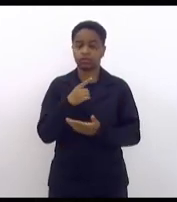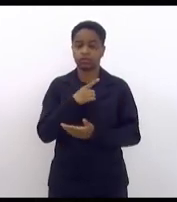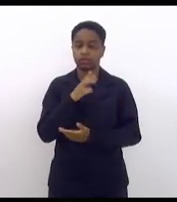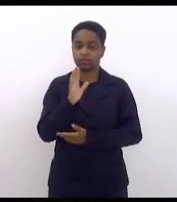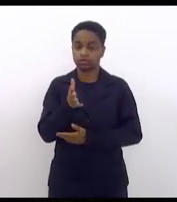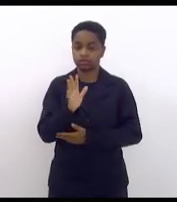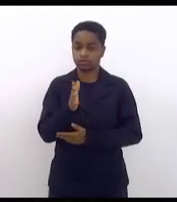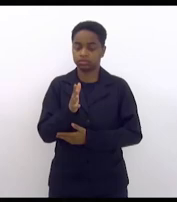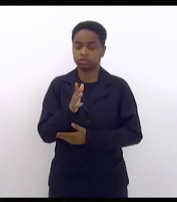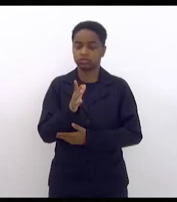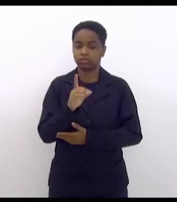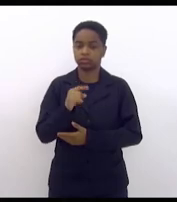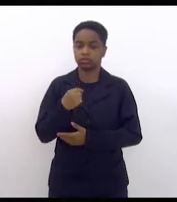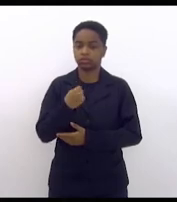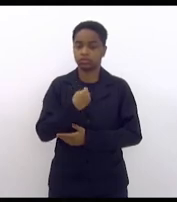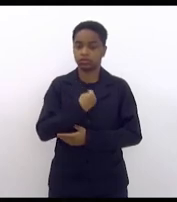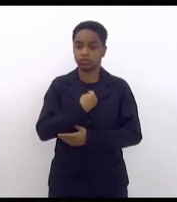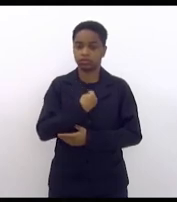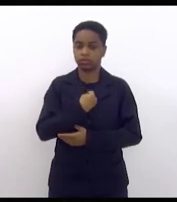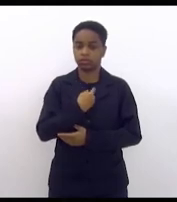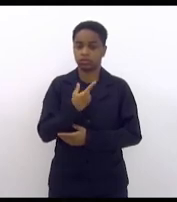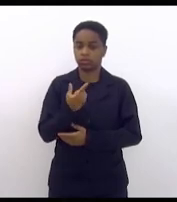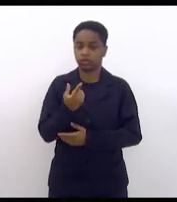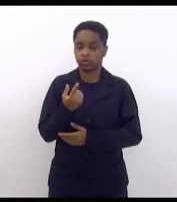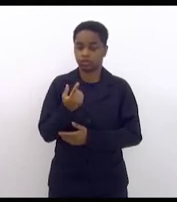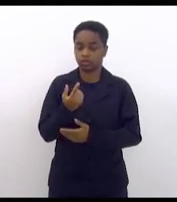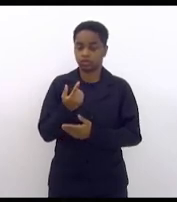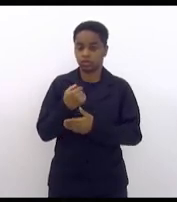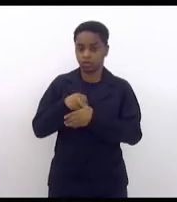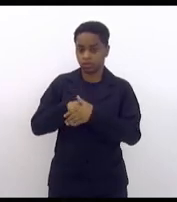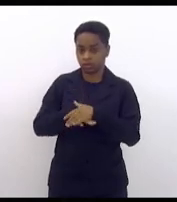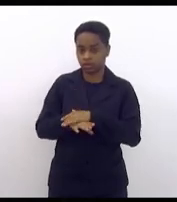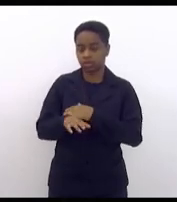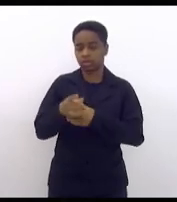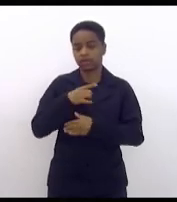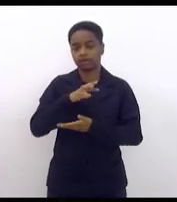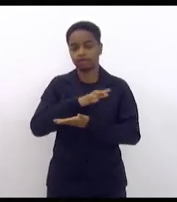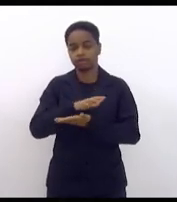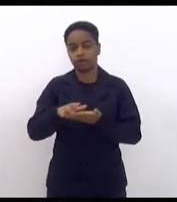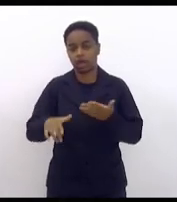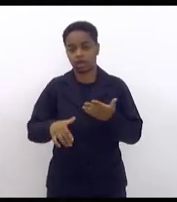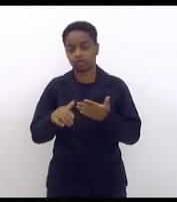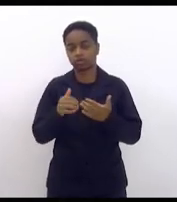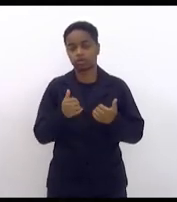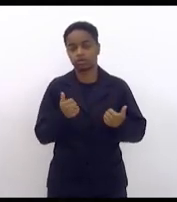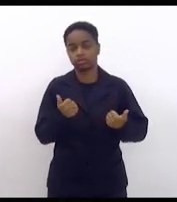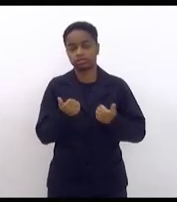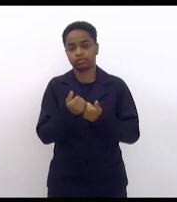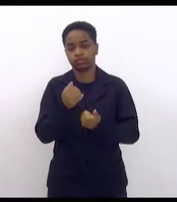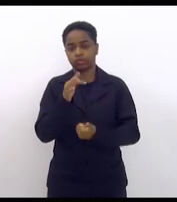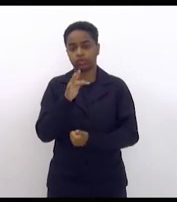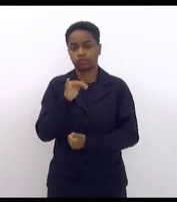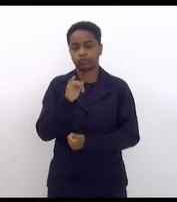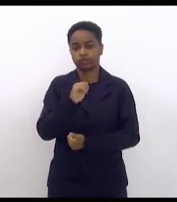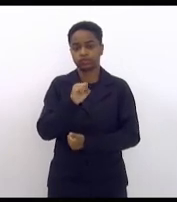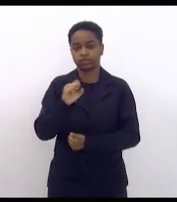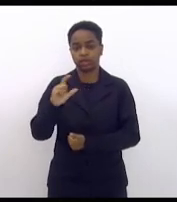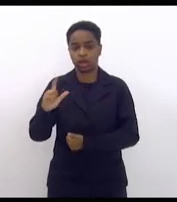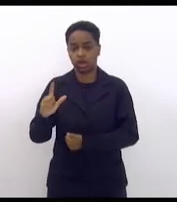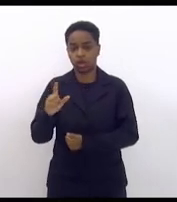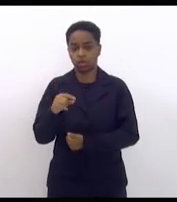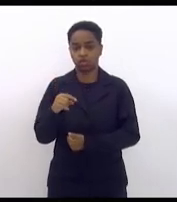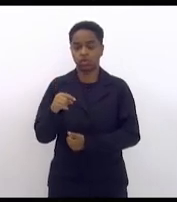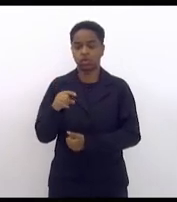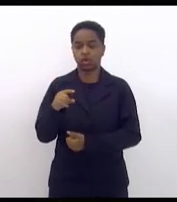nossa cartela, no nosso passivo, diversos benefícios fiscais que não foram inventados